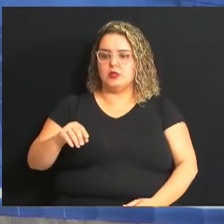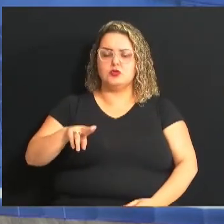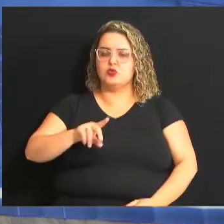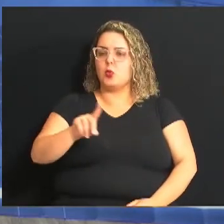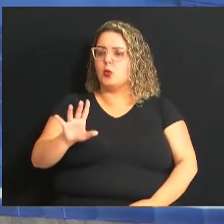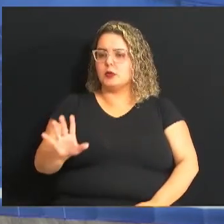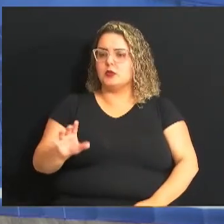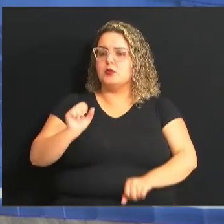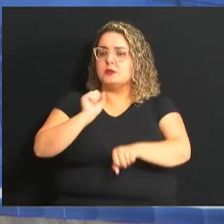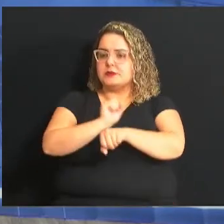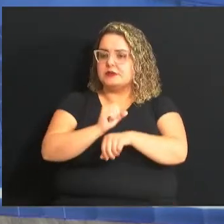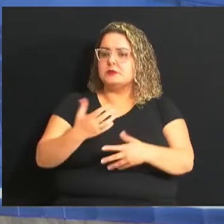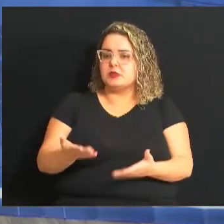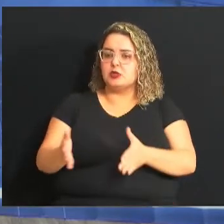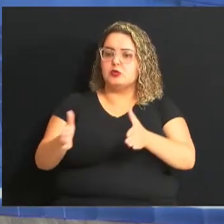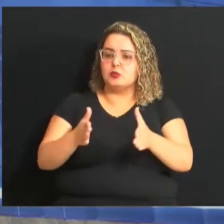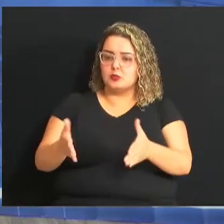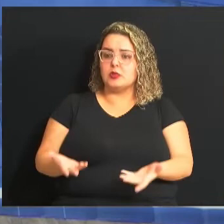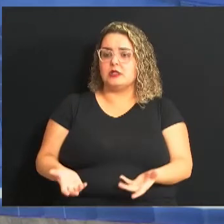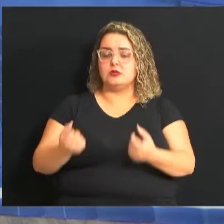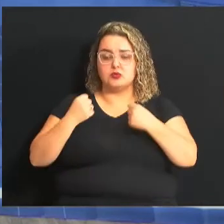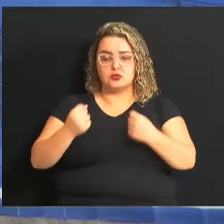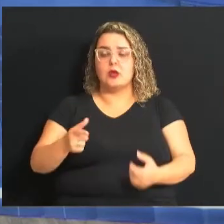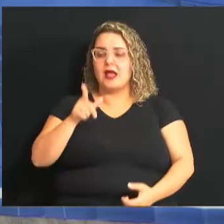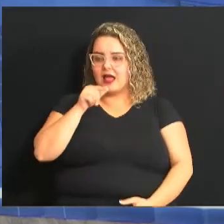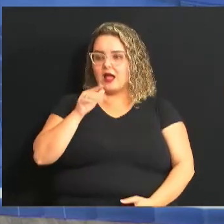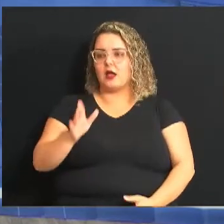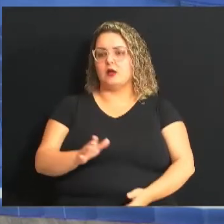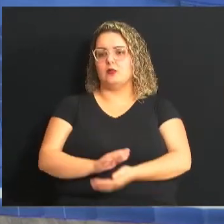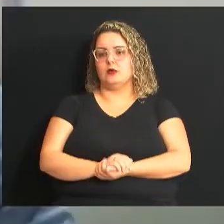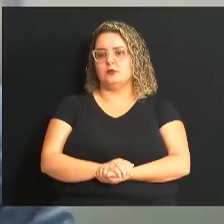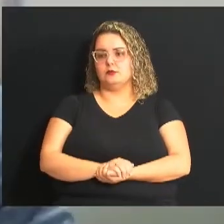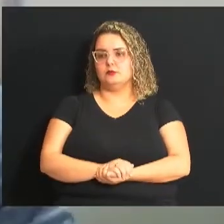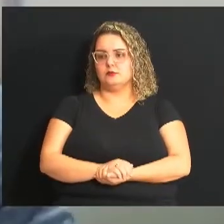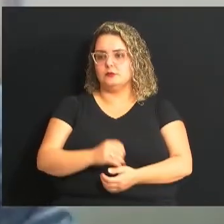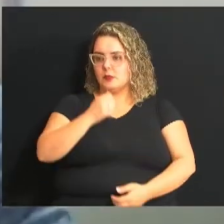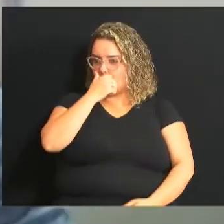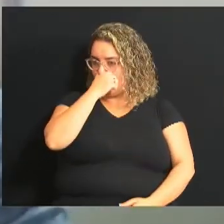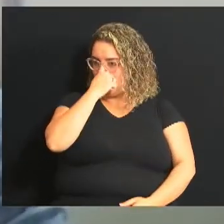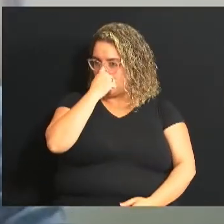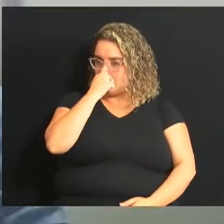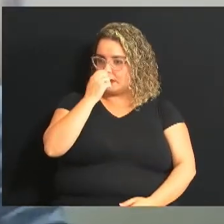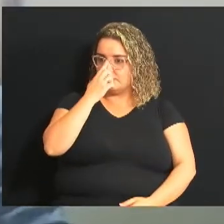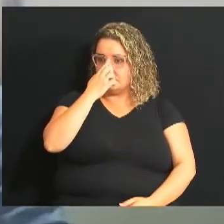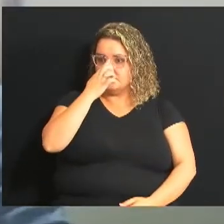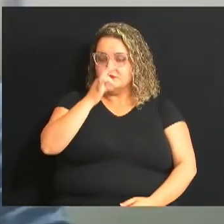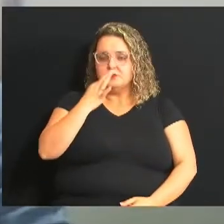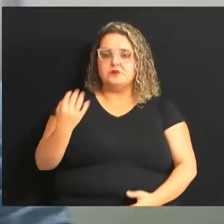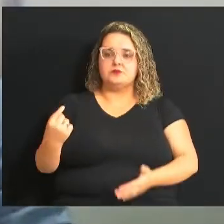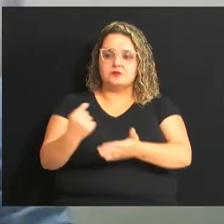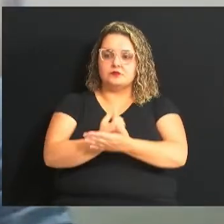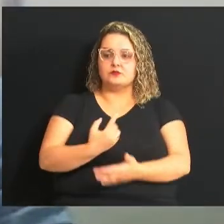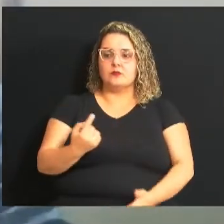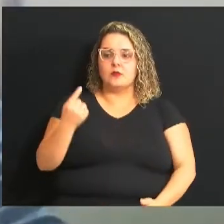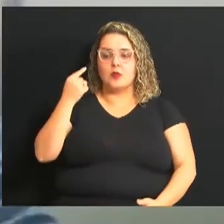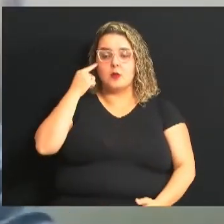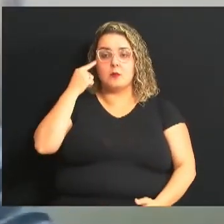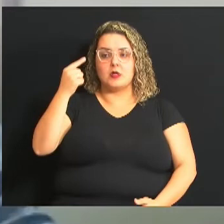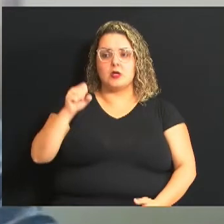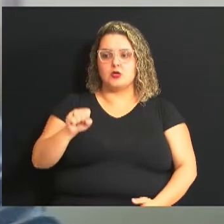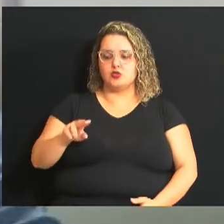esperar e no momento da atividade a água mesmo? Ótima pergunta, porque a gente pensa no suplemento como